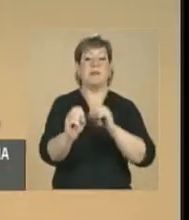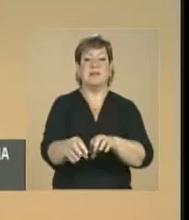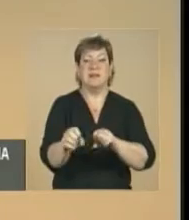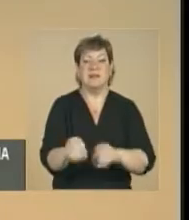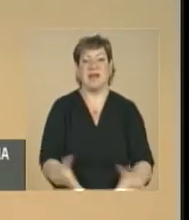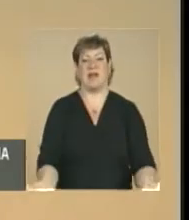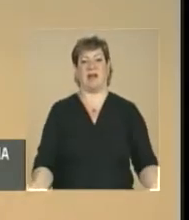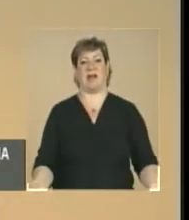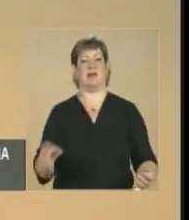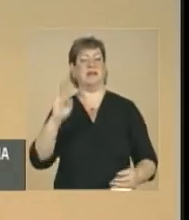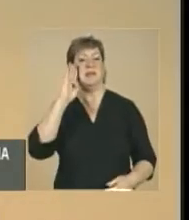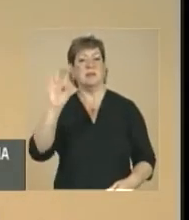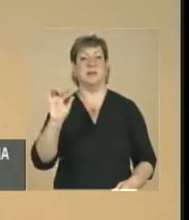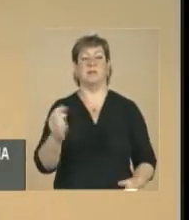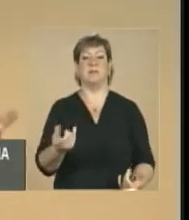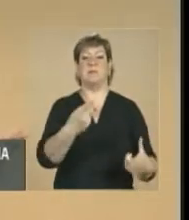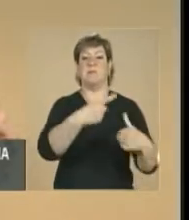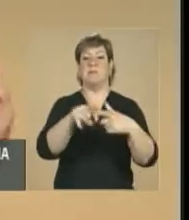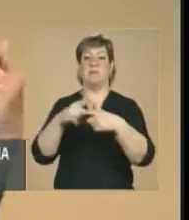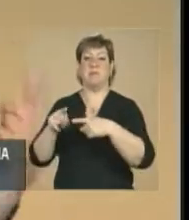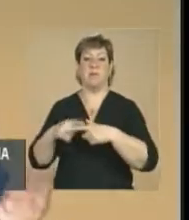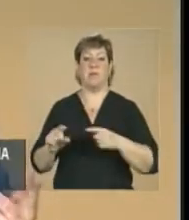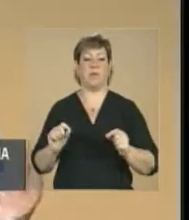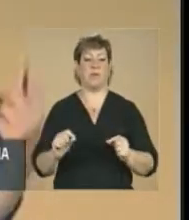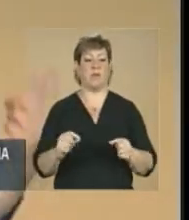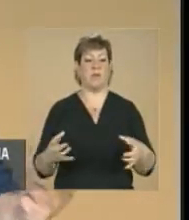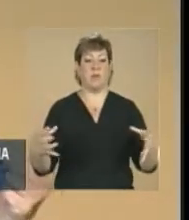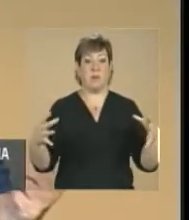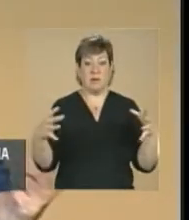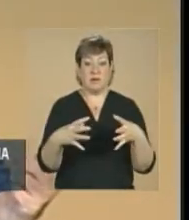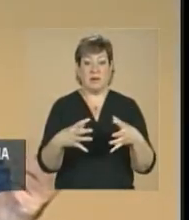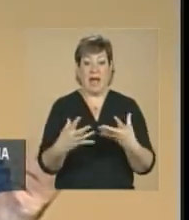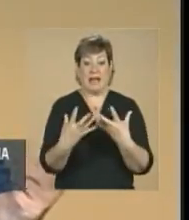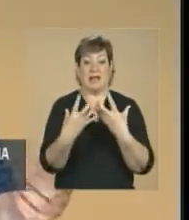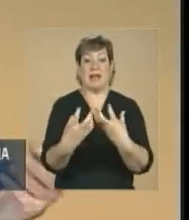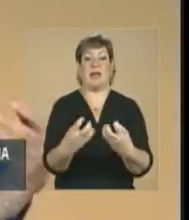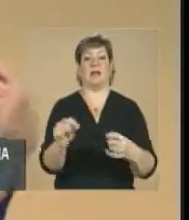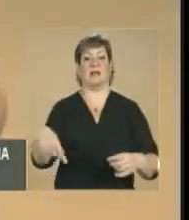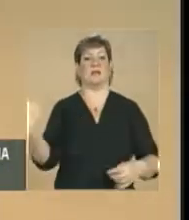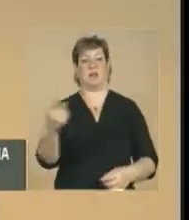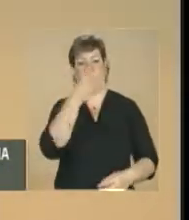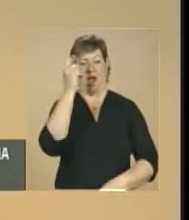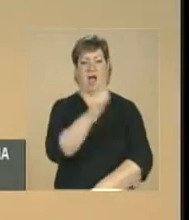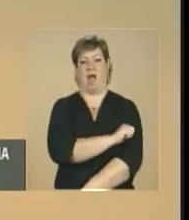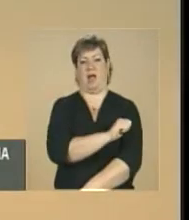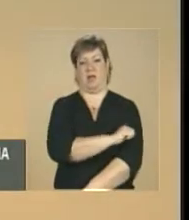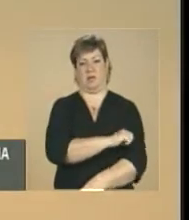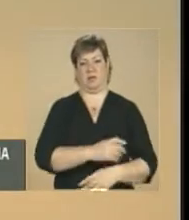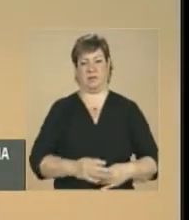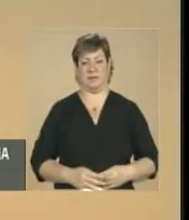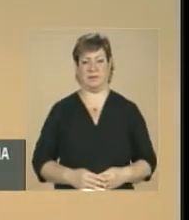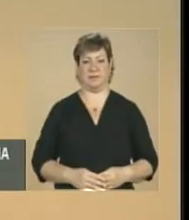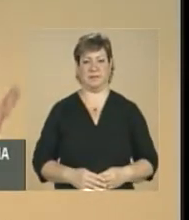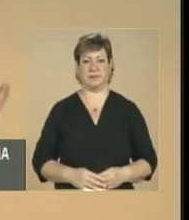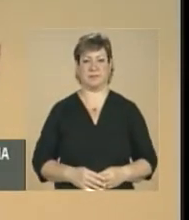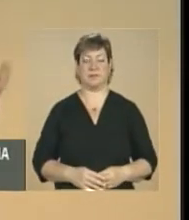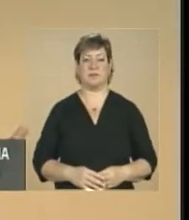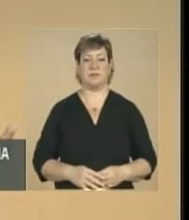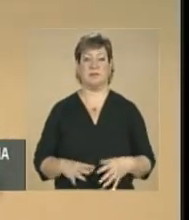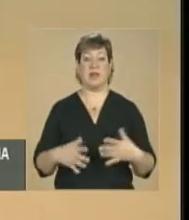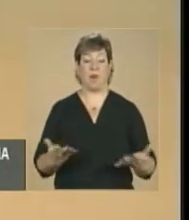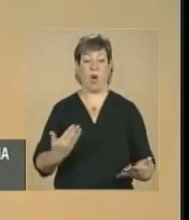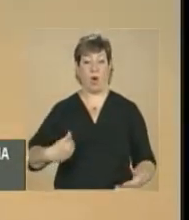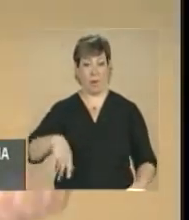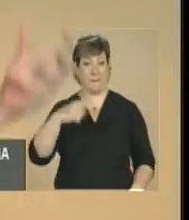e, sobretudo, os problemas cativam e interessam aos alunos. Portanto, quando pensamos